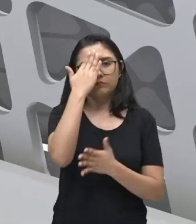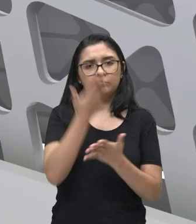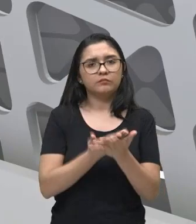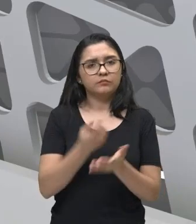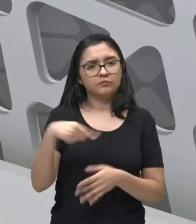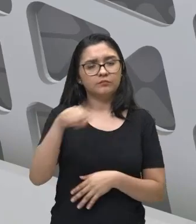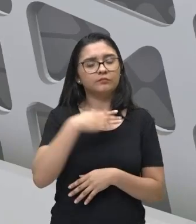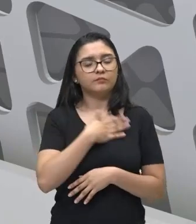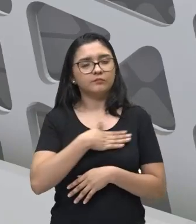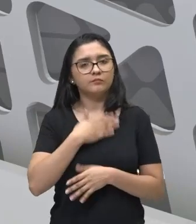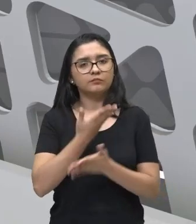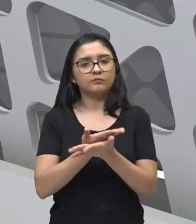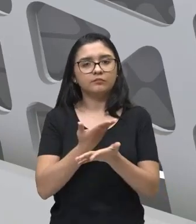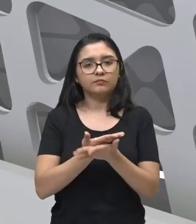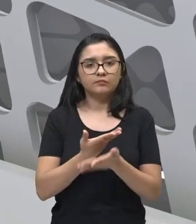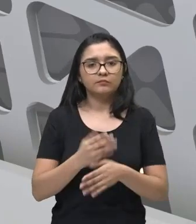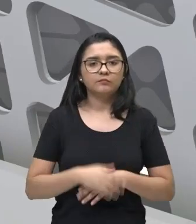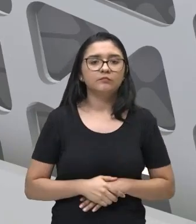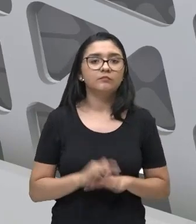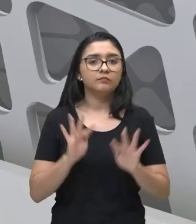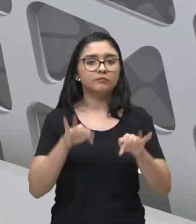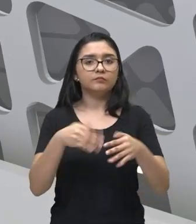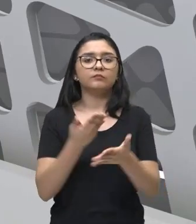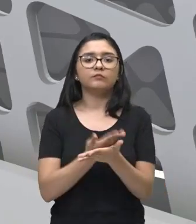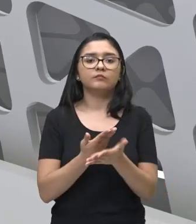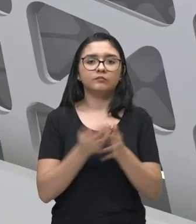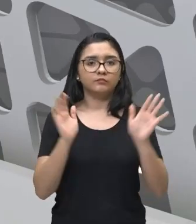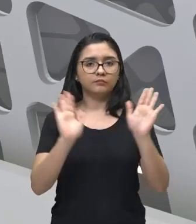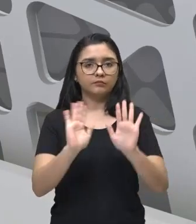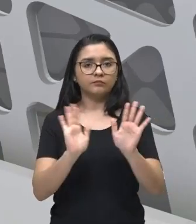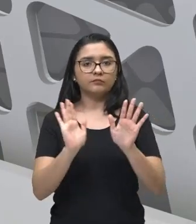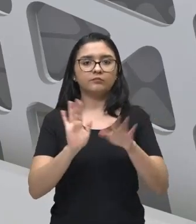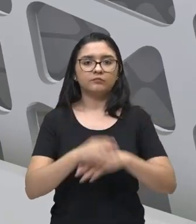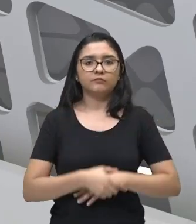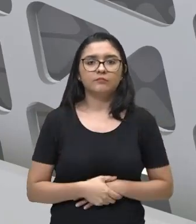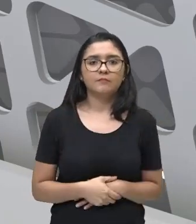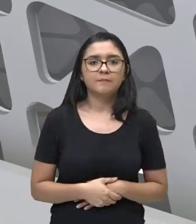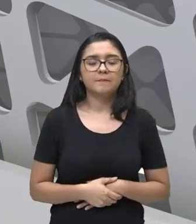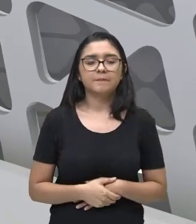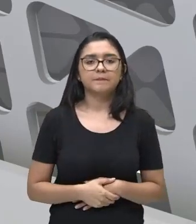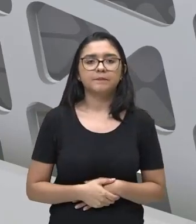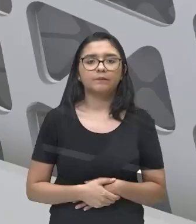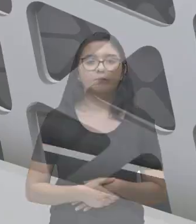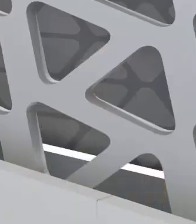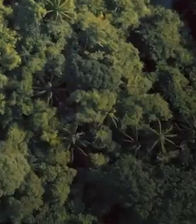que vocês gostaram. E agora finalizo e até a próxima. Tchau!